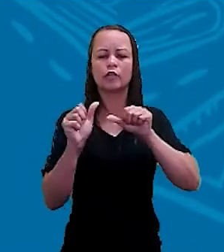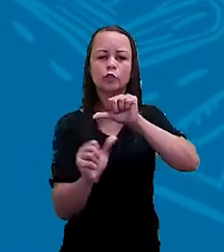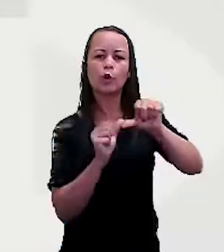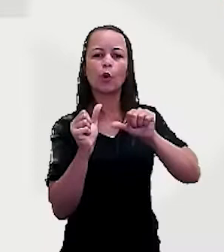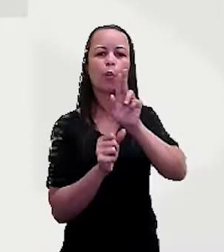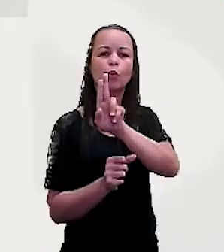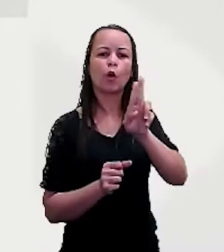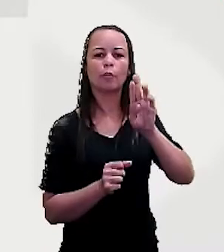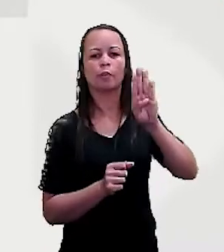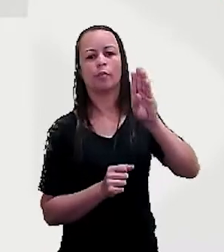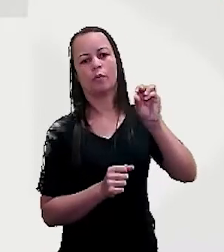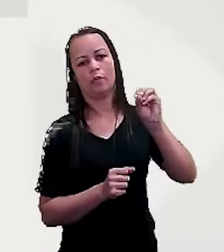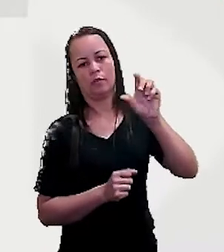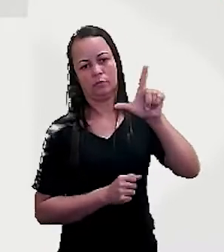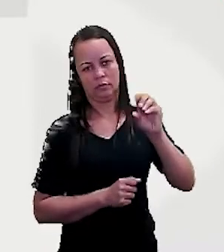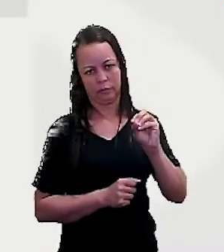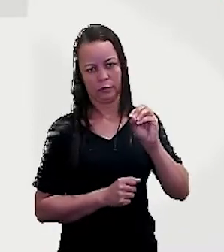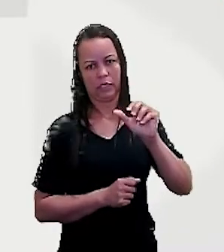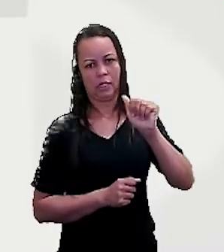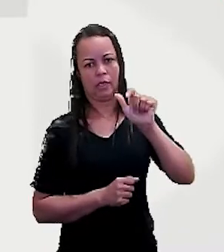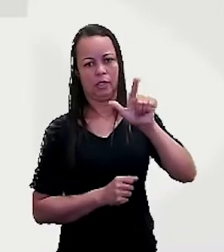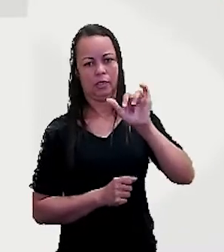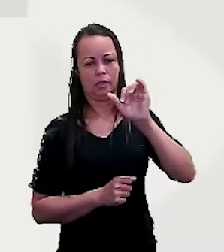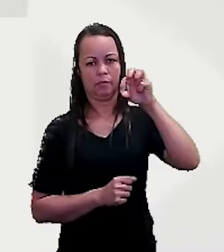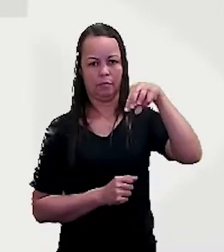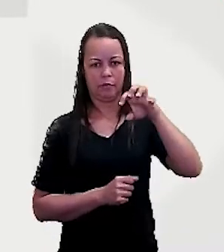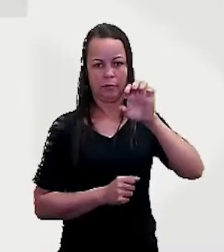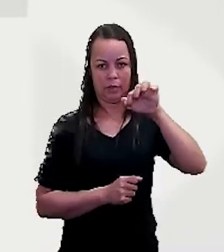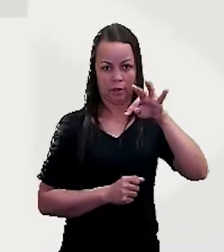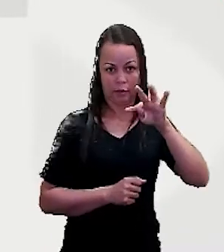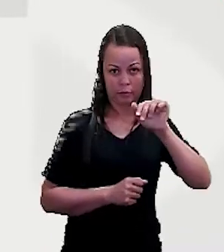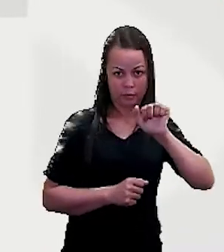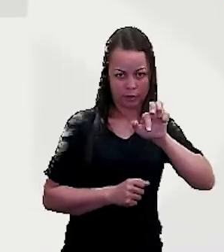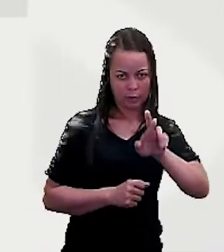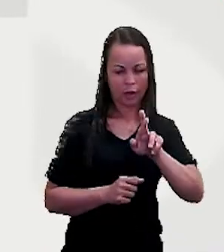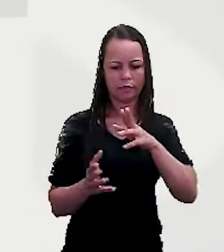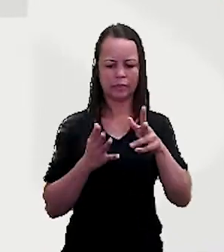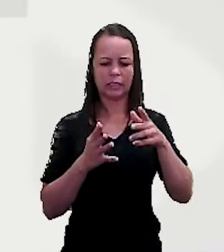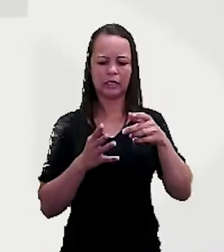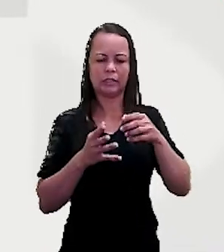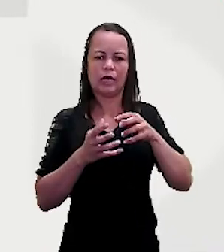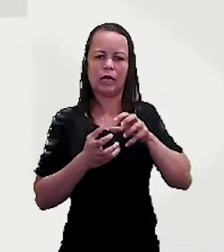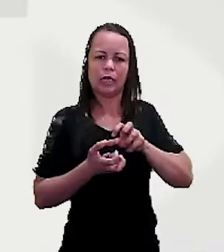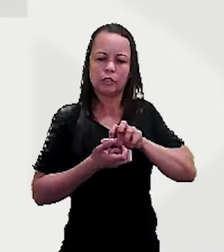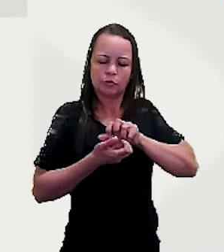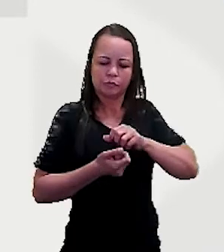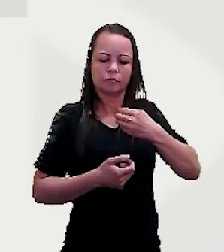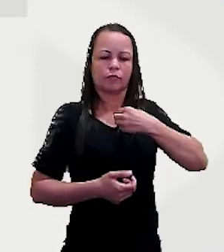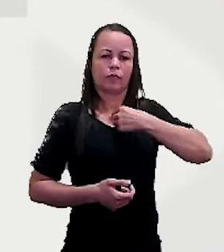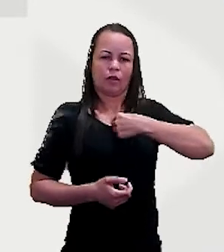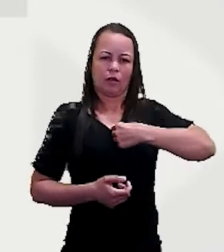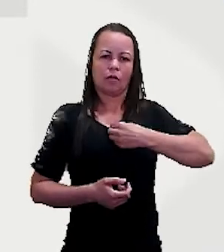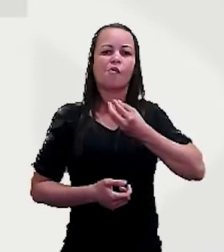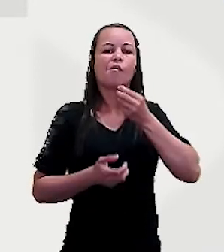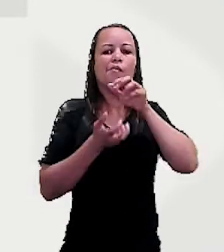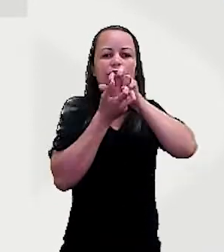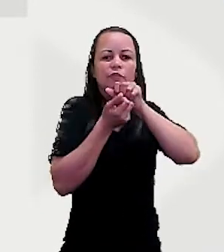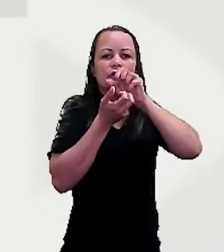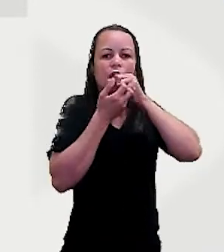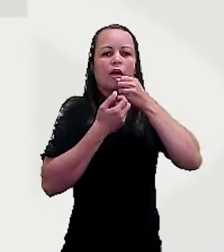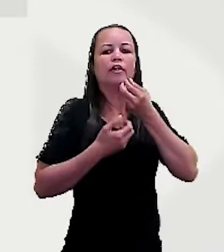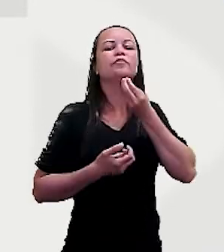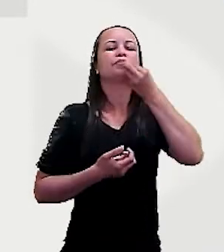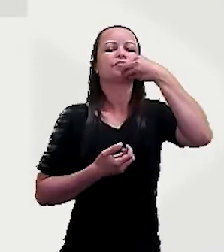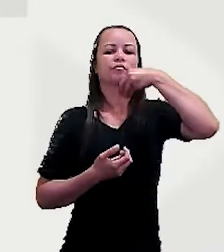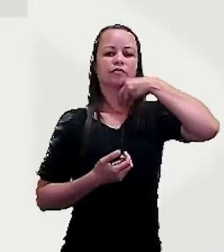alimentar. Que através desses movimentos aí que você dessa área de contração, a gente chama isso de movimentos peristálticos, porque